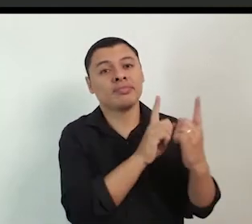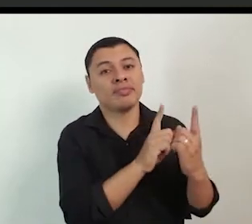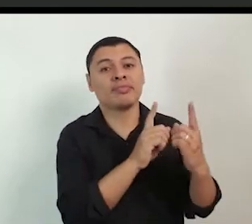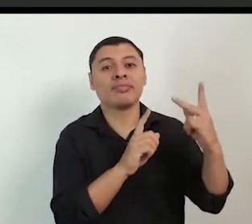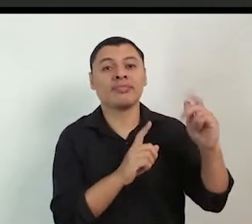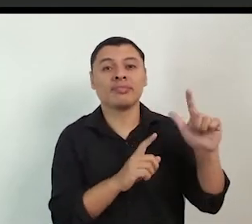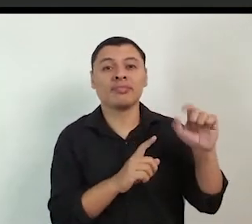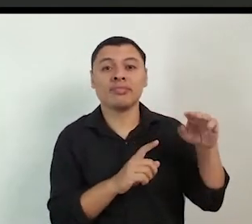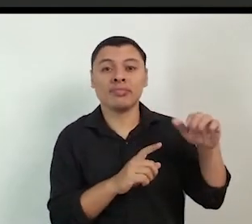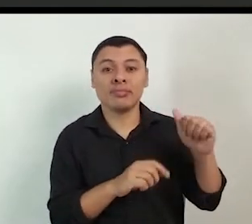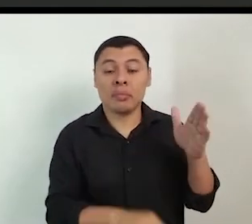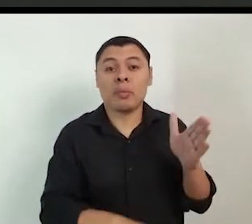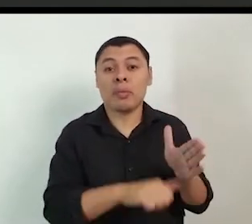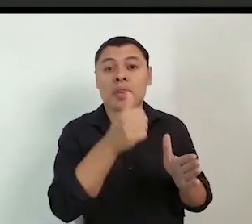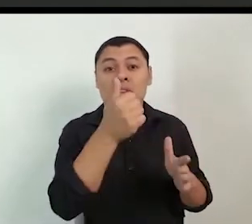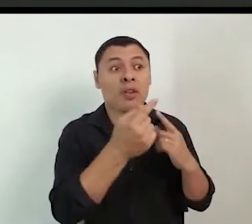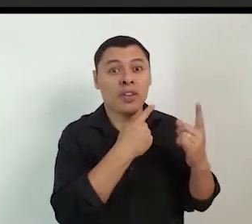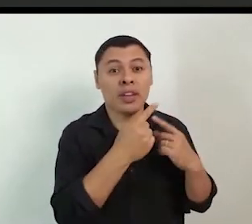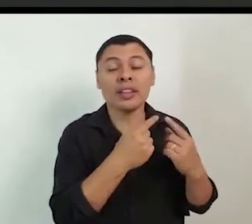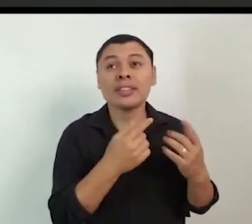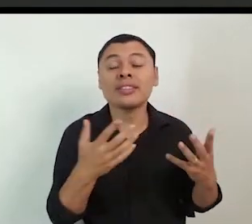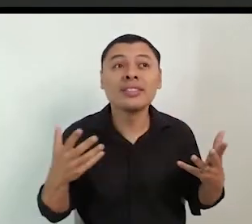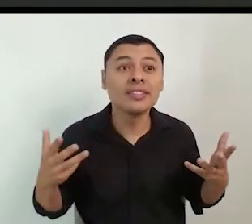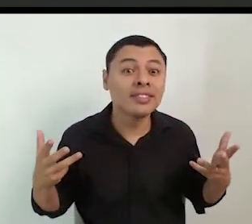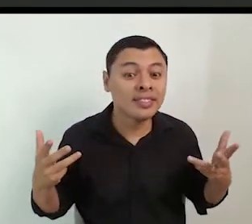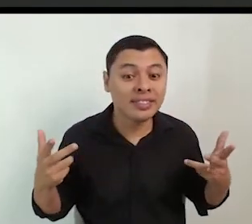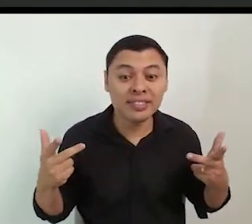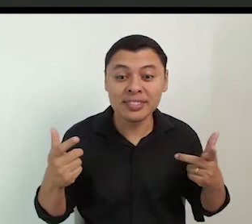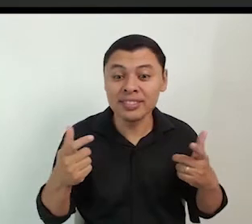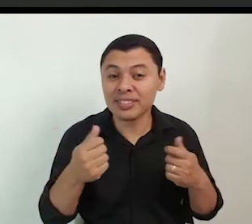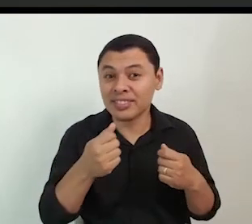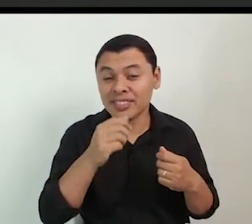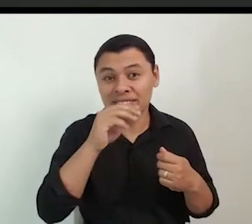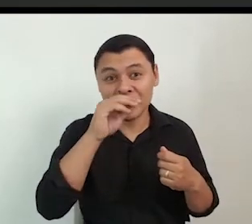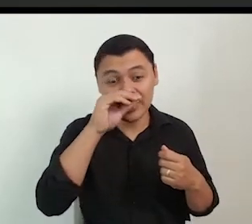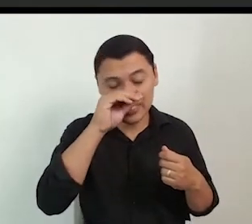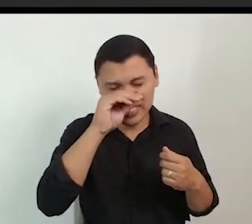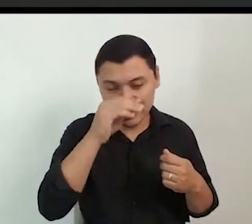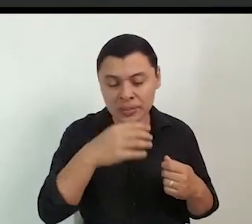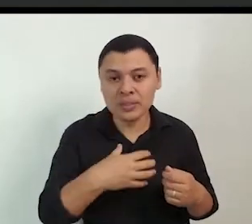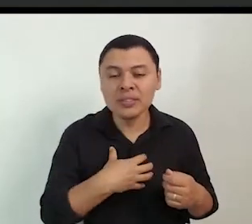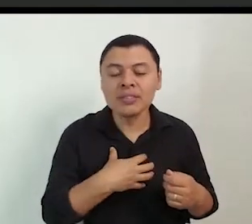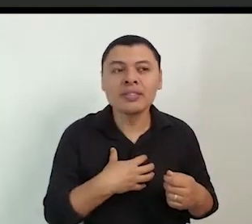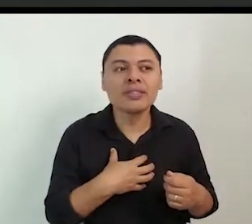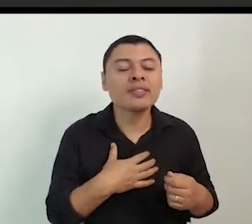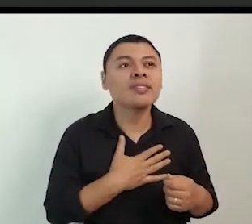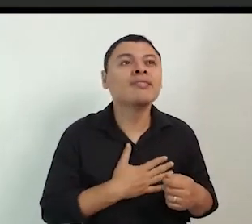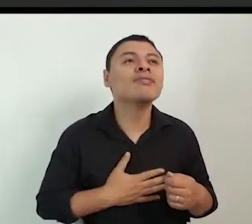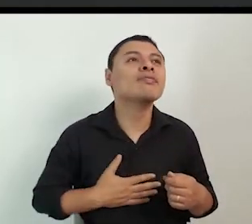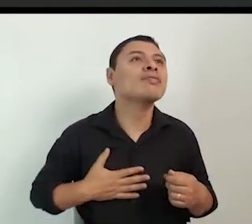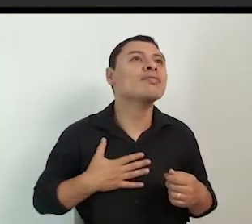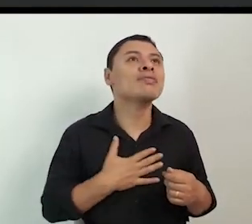primeira conversa, foi incrível. Foi, assim, extasiante, assim.